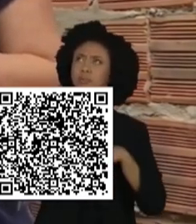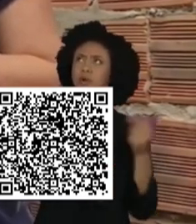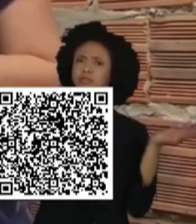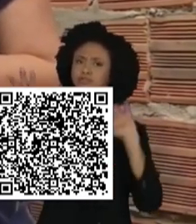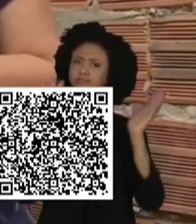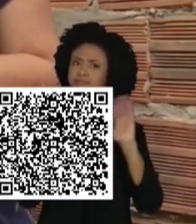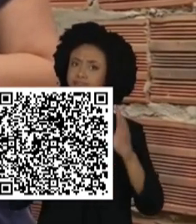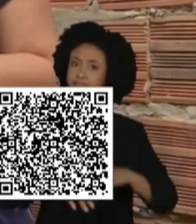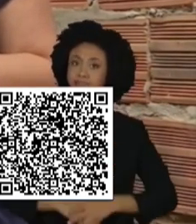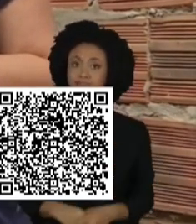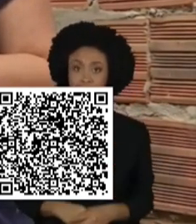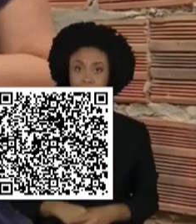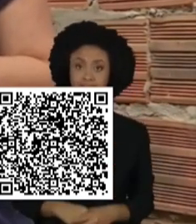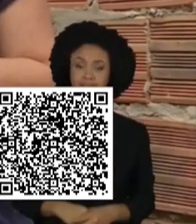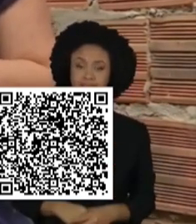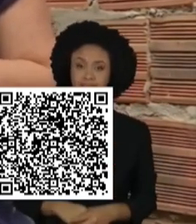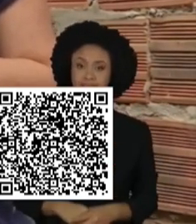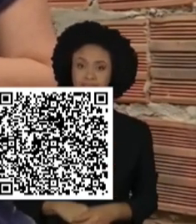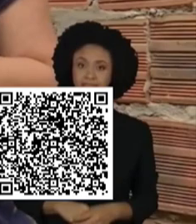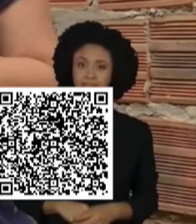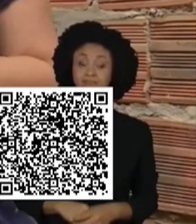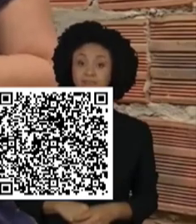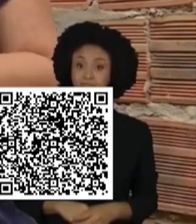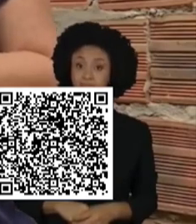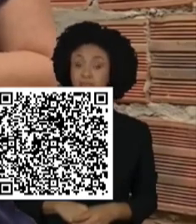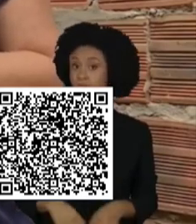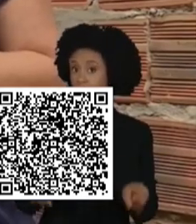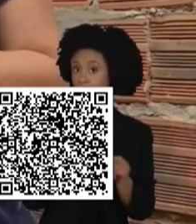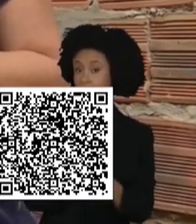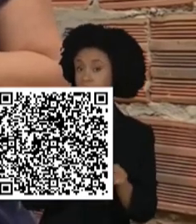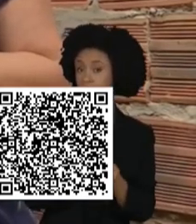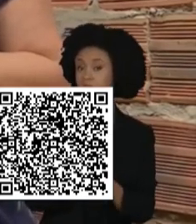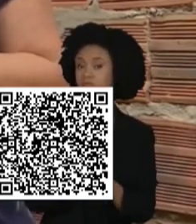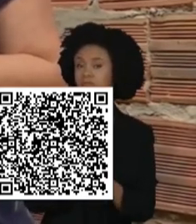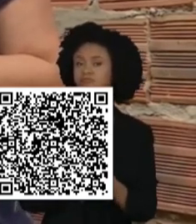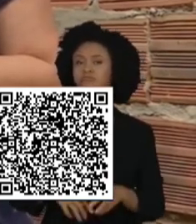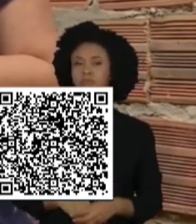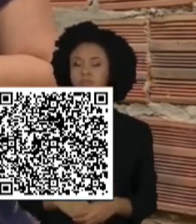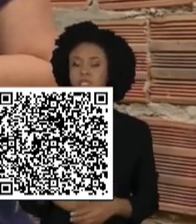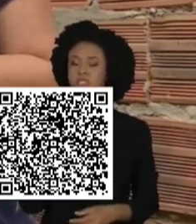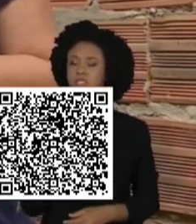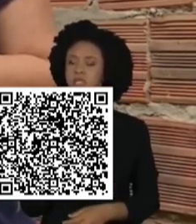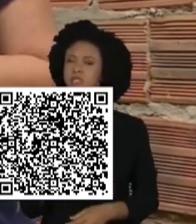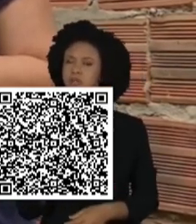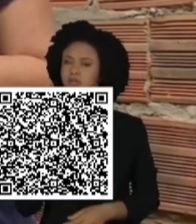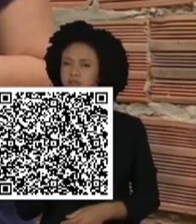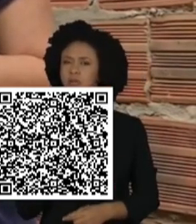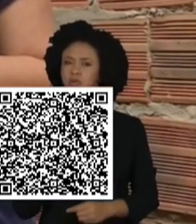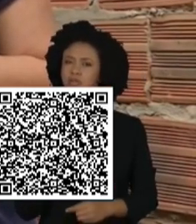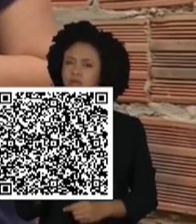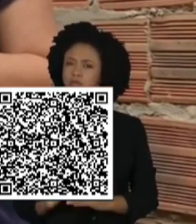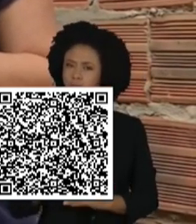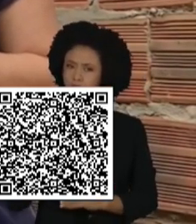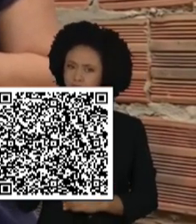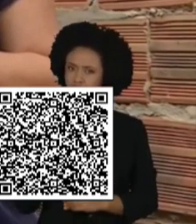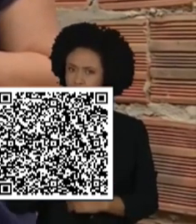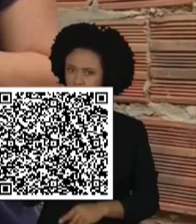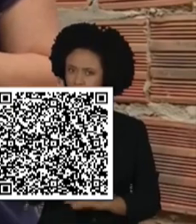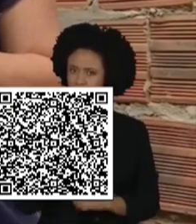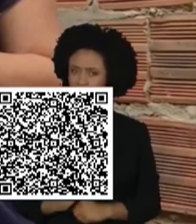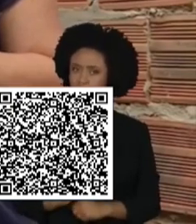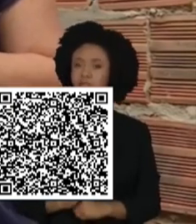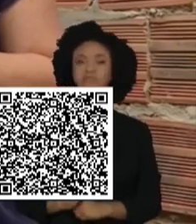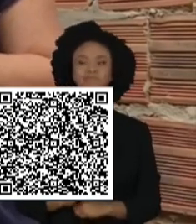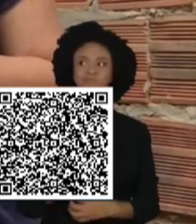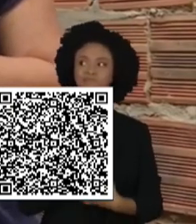provocadas pelas mudanças drásticas da temperatura. Além disso, mais de 60% dos brasileiros